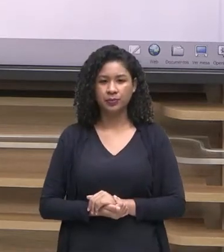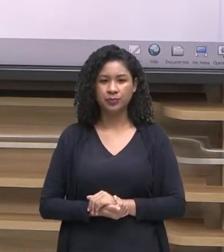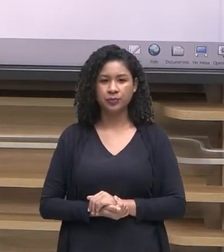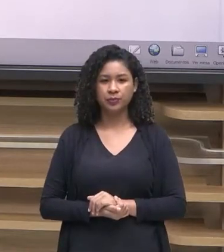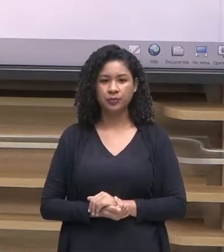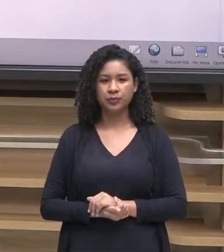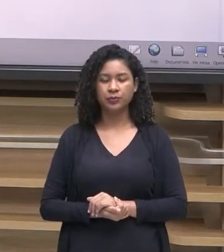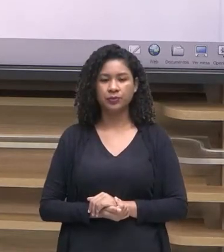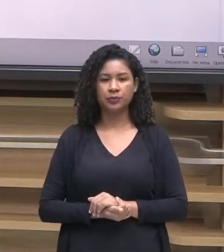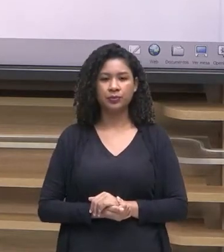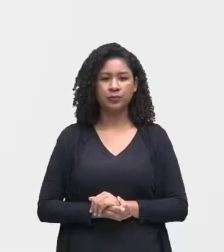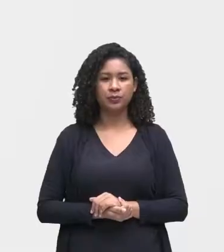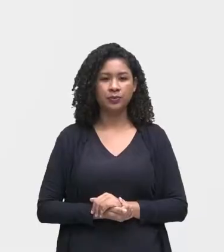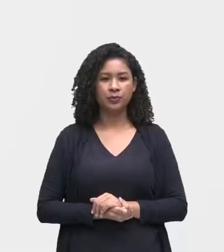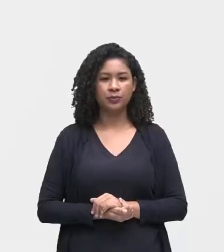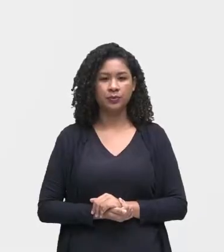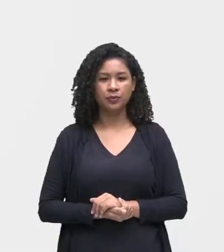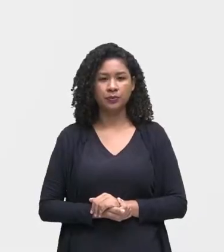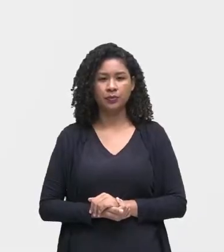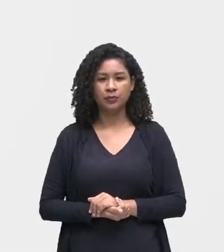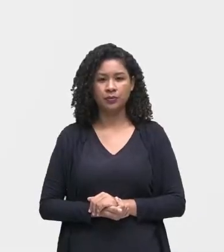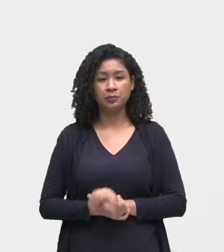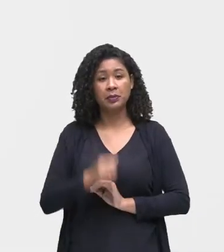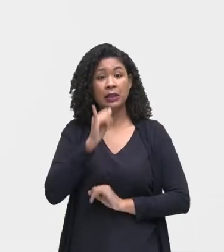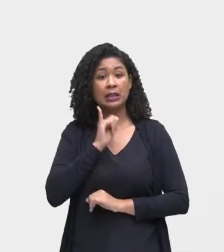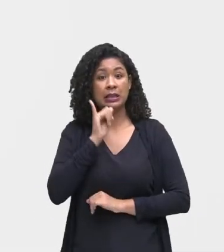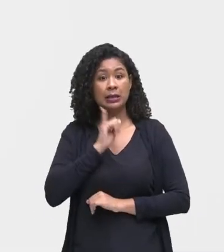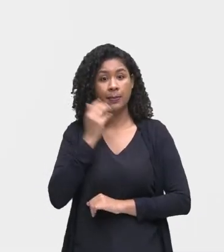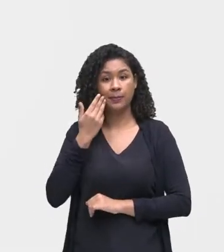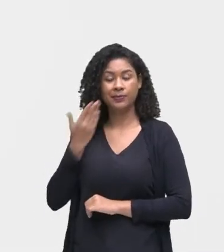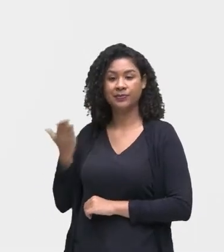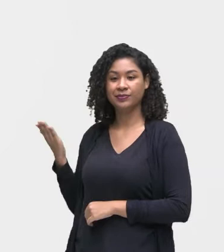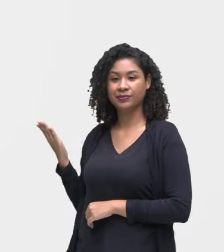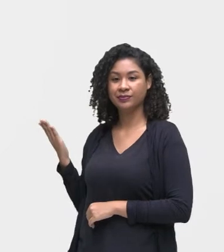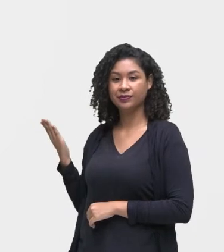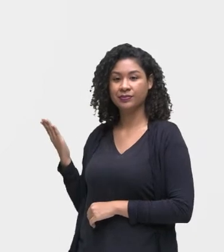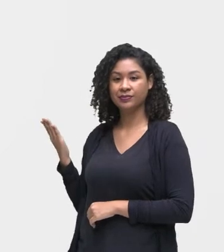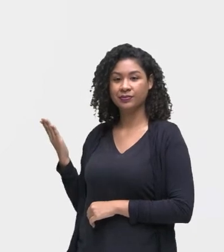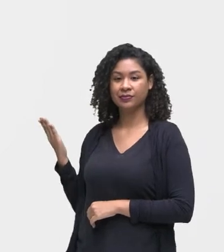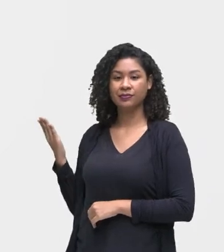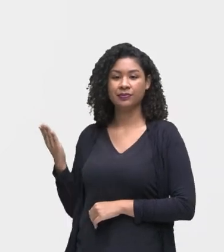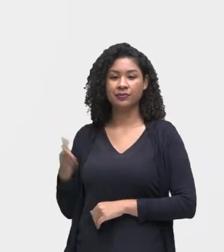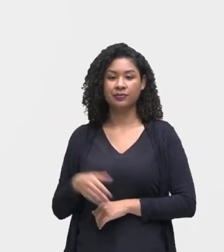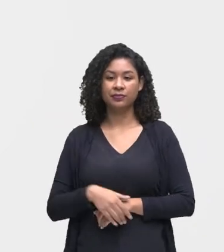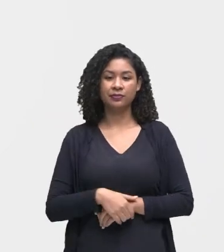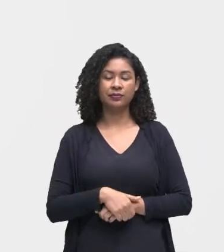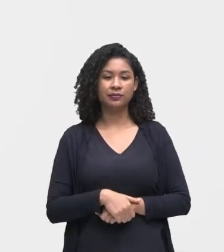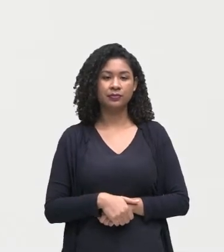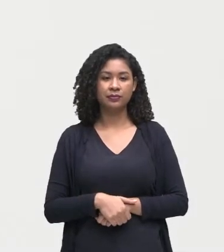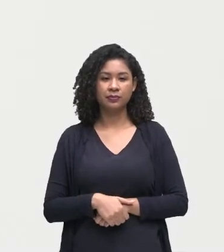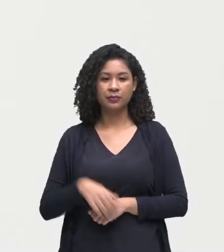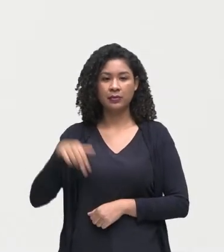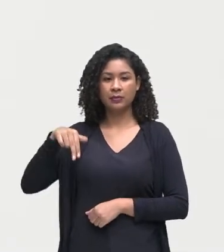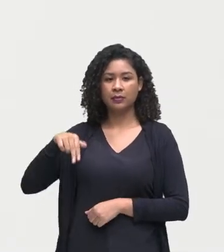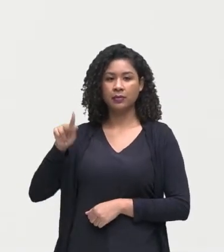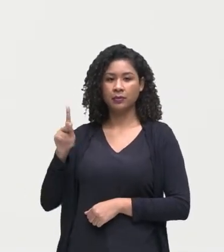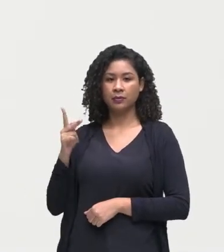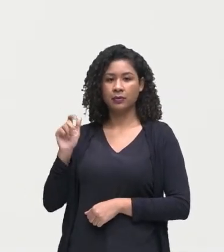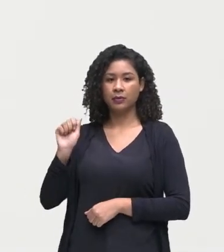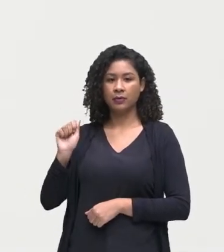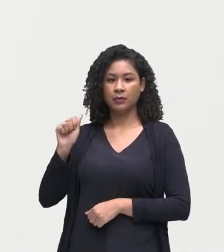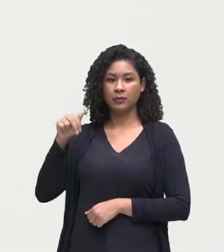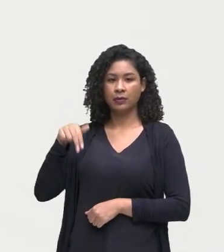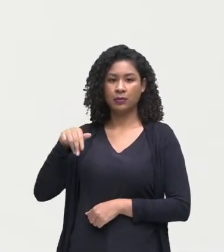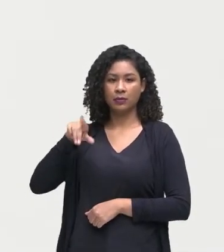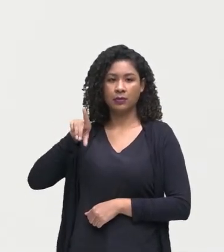grupo religioso, né? Por exemplo, aqui nós vamos ver Nyanderu ou Maíra, o grande